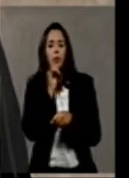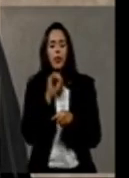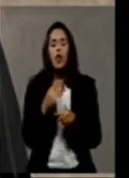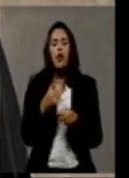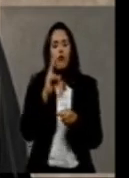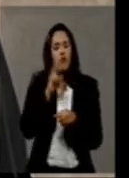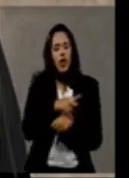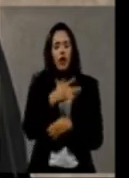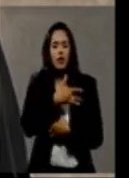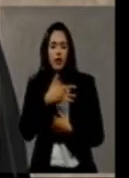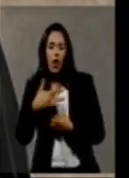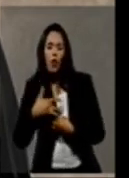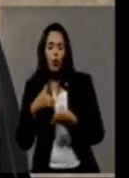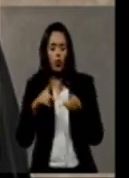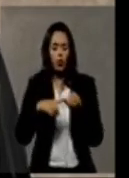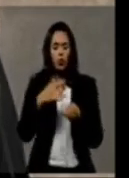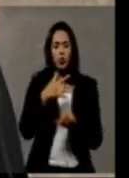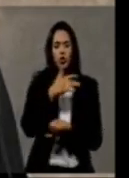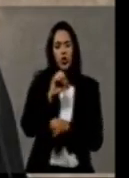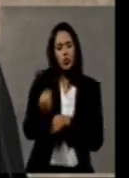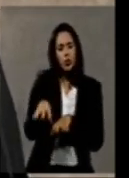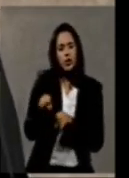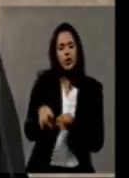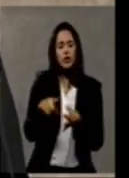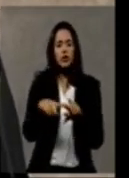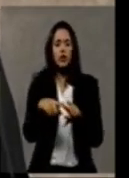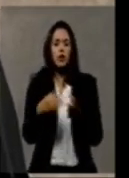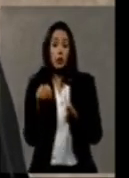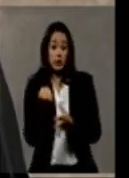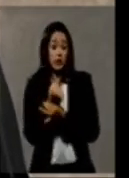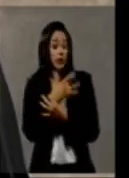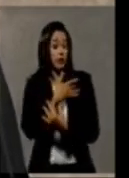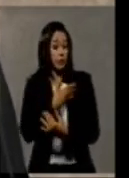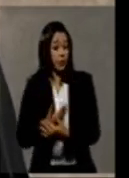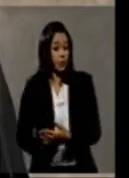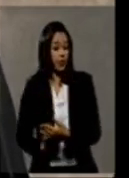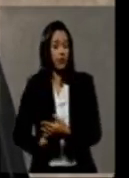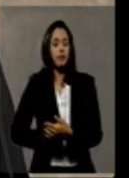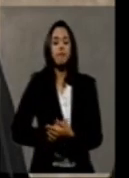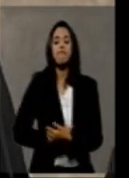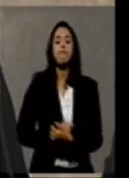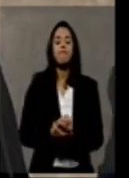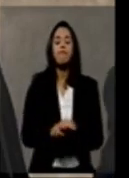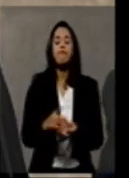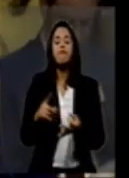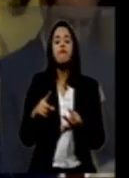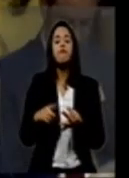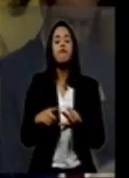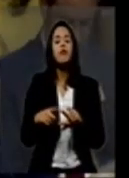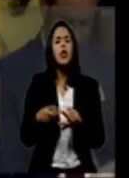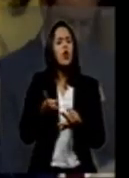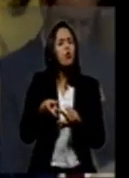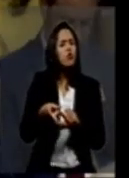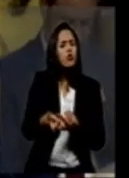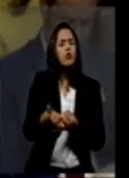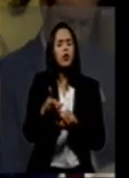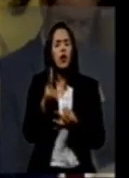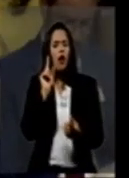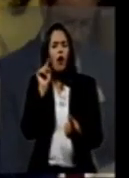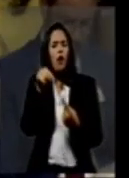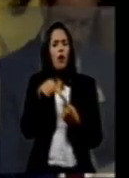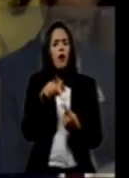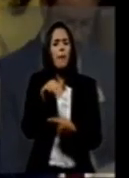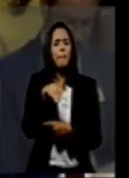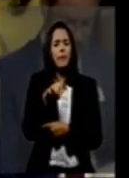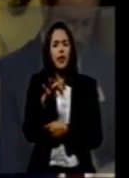saúde educação e segurança pública 3º a continuidade das metas o nice do